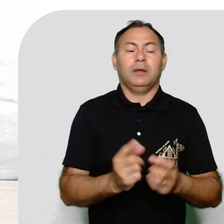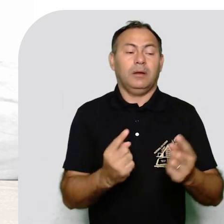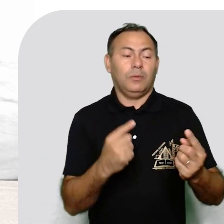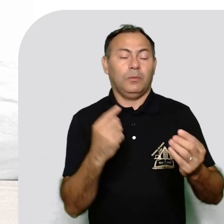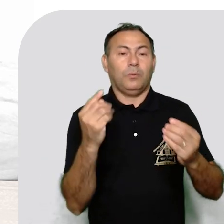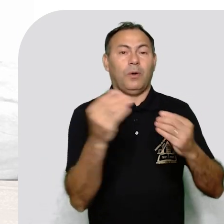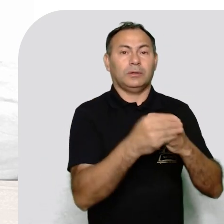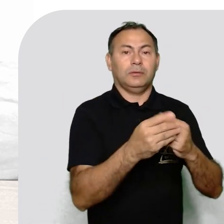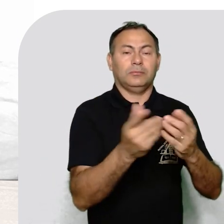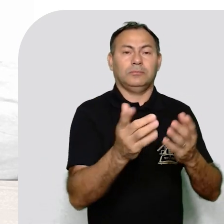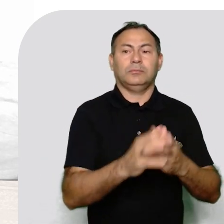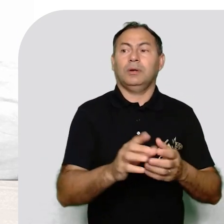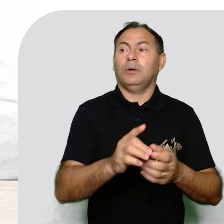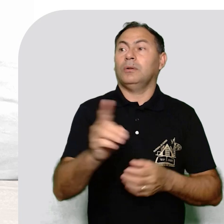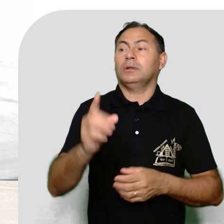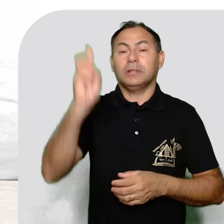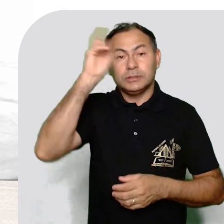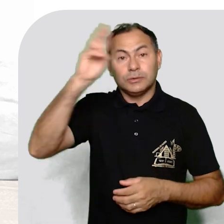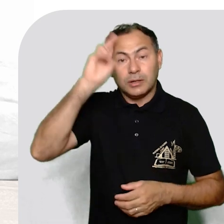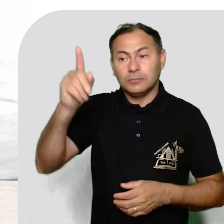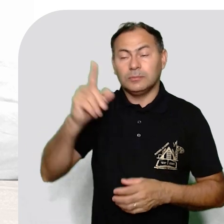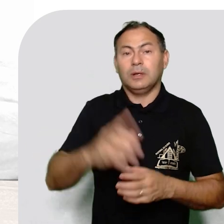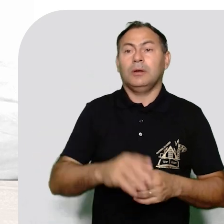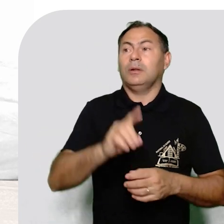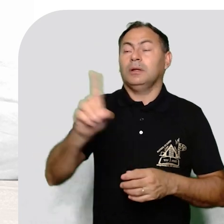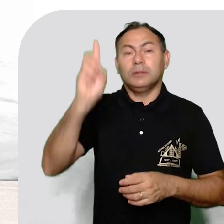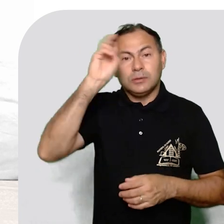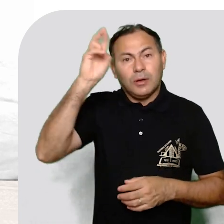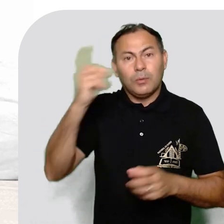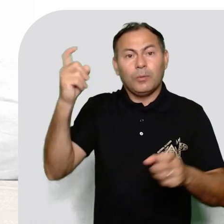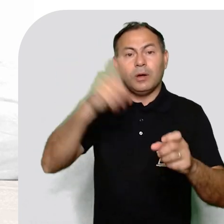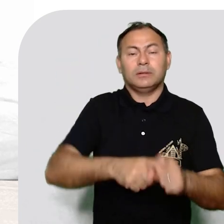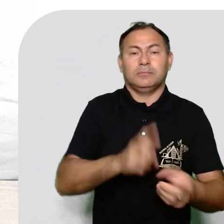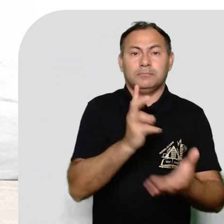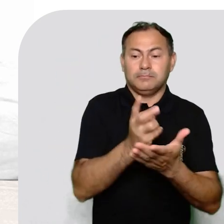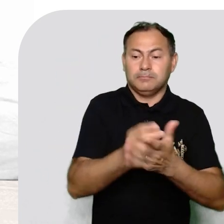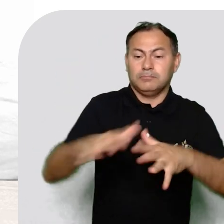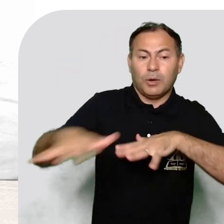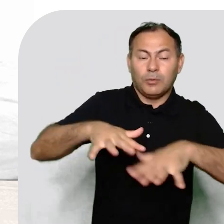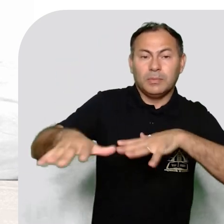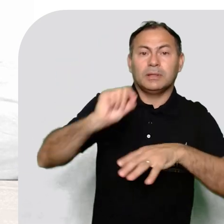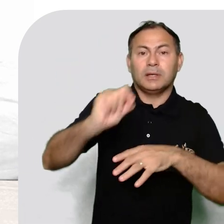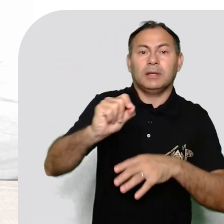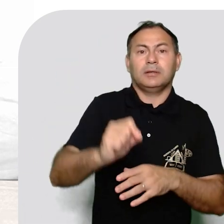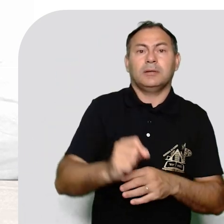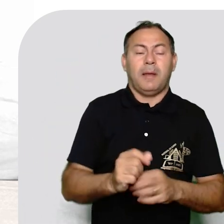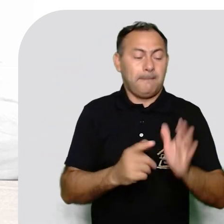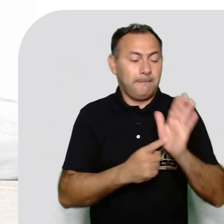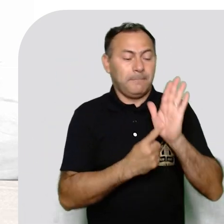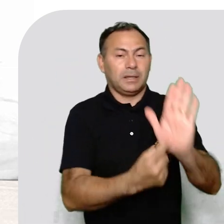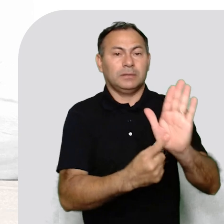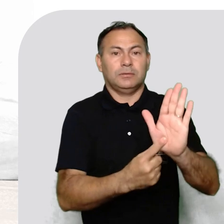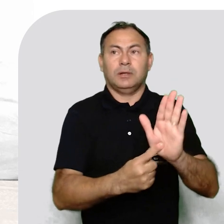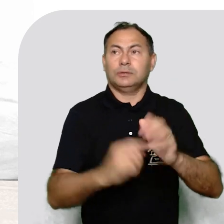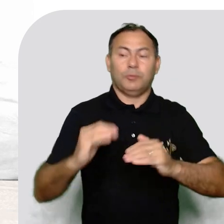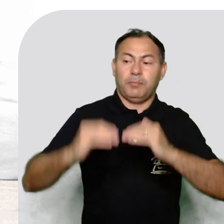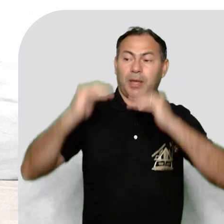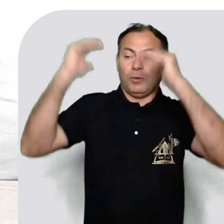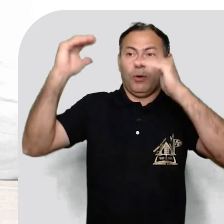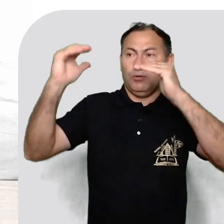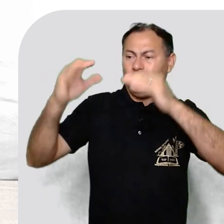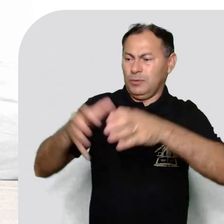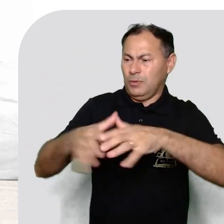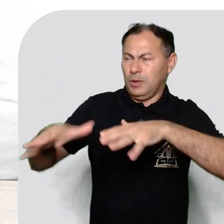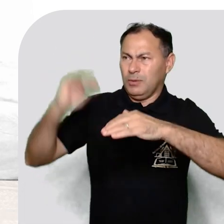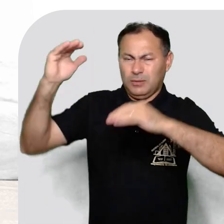volta ao longo da história, volta sempre movimentos que se apresentam como superiores aos outros.